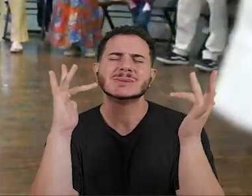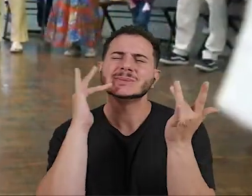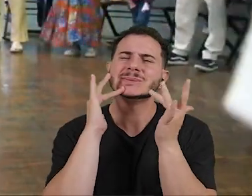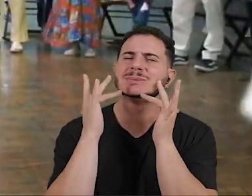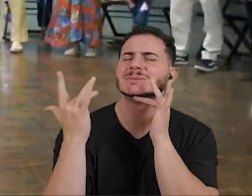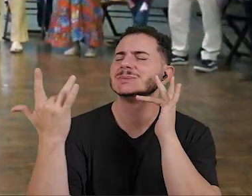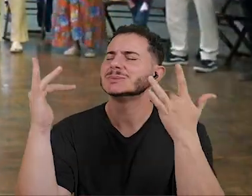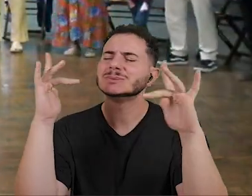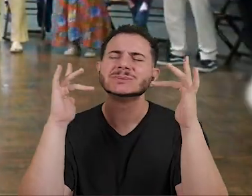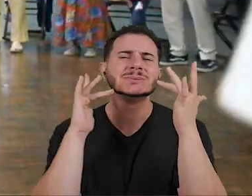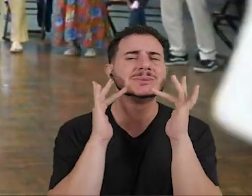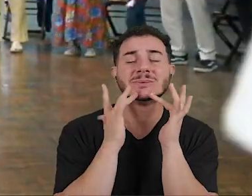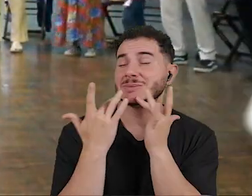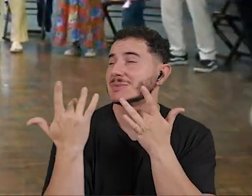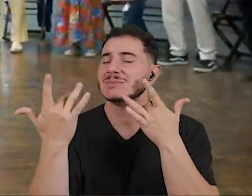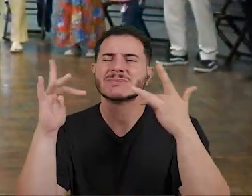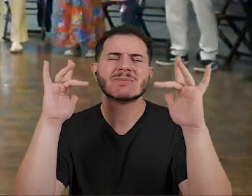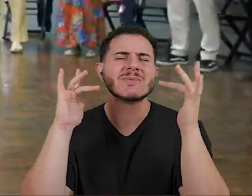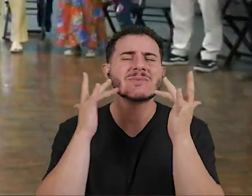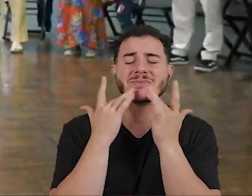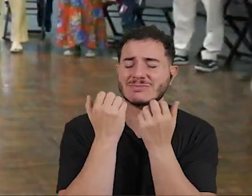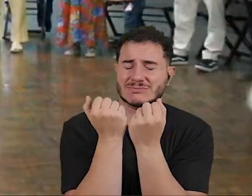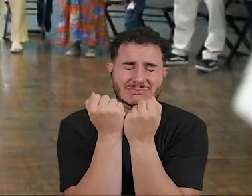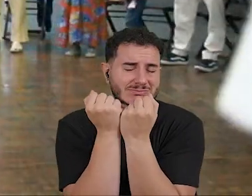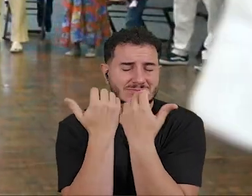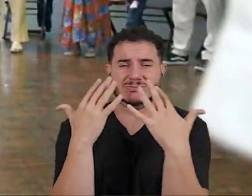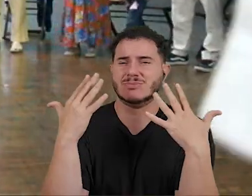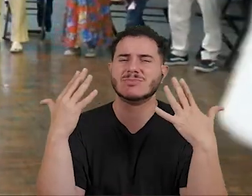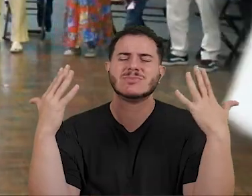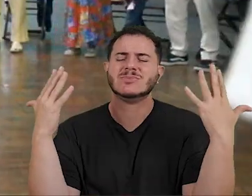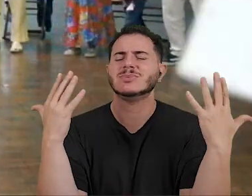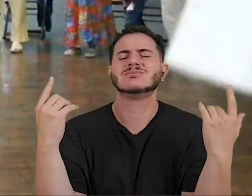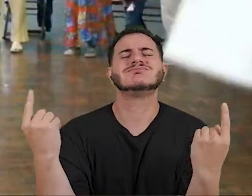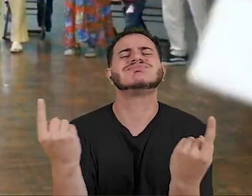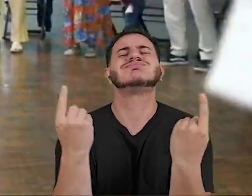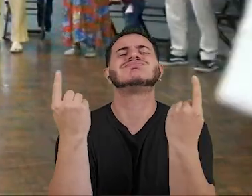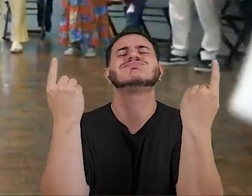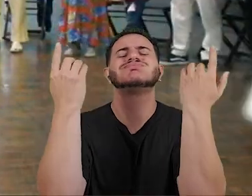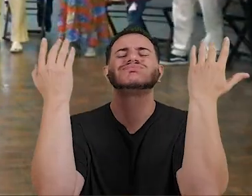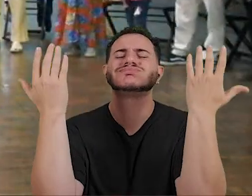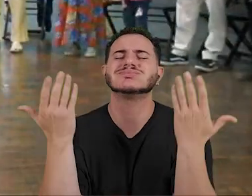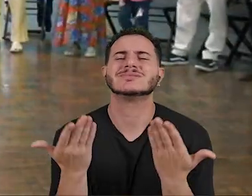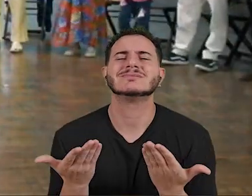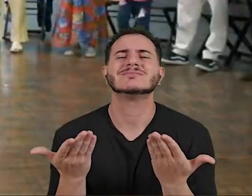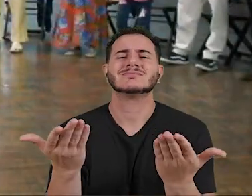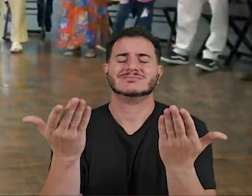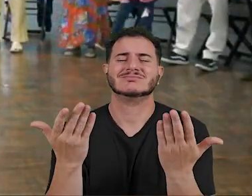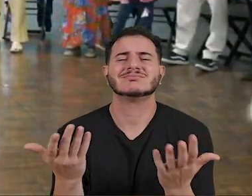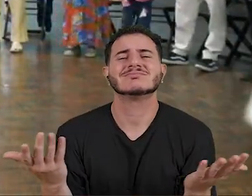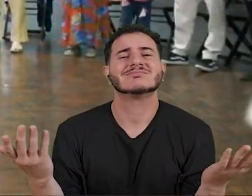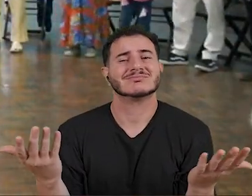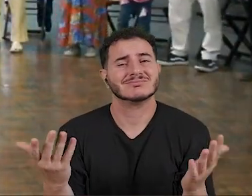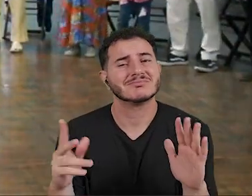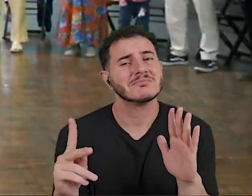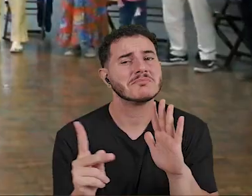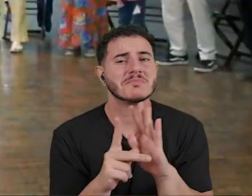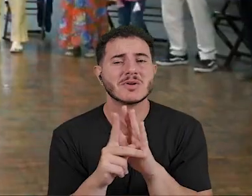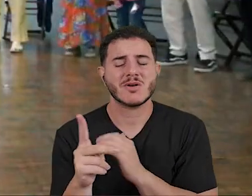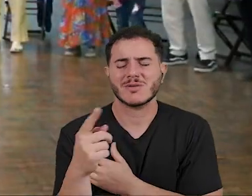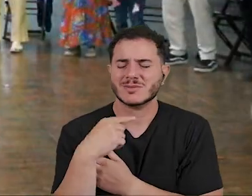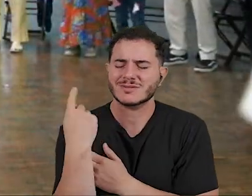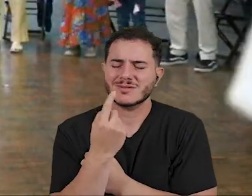maior não há. Raízes, minha joia, meu tesouro,